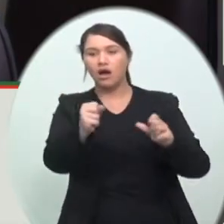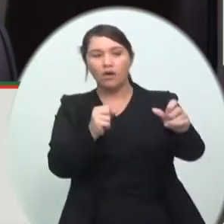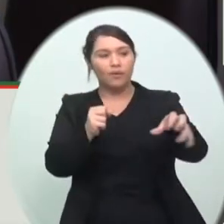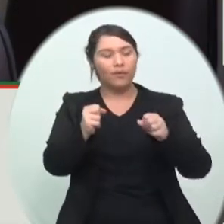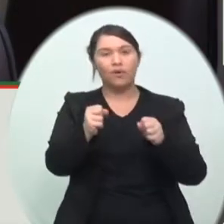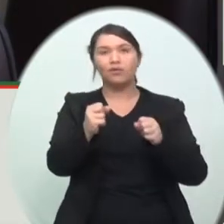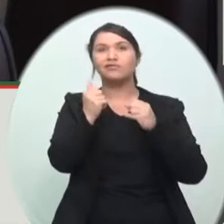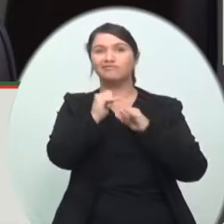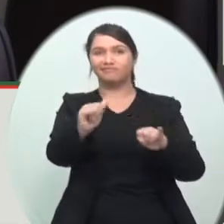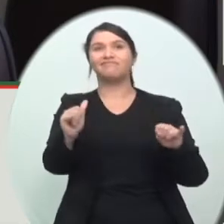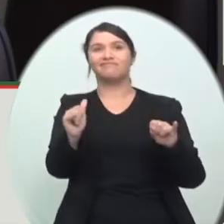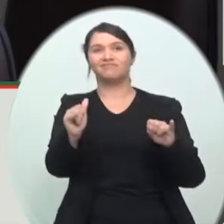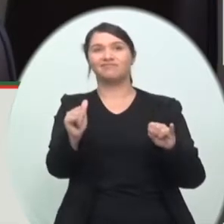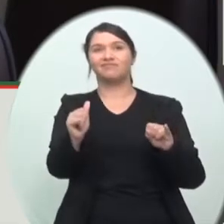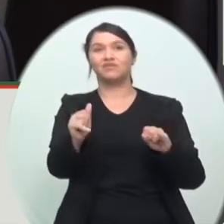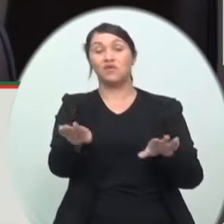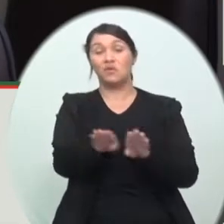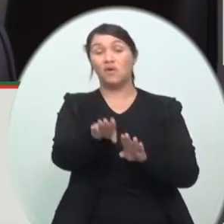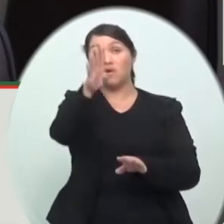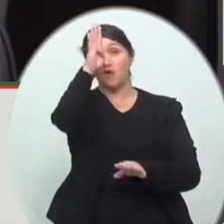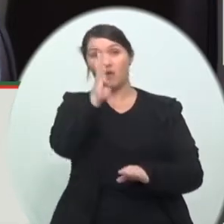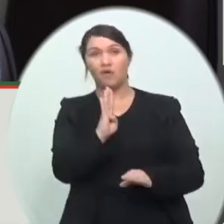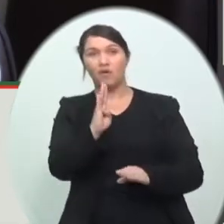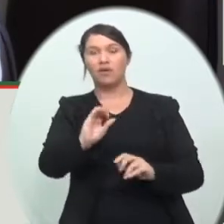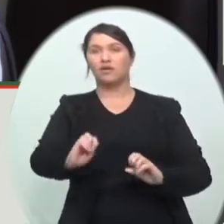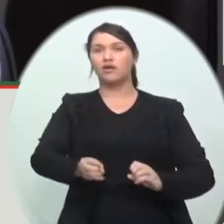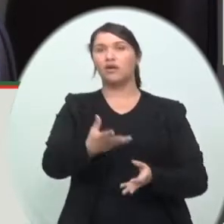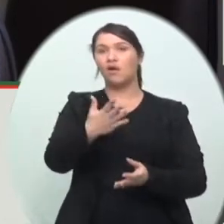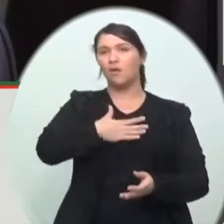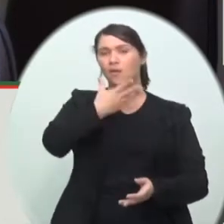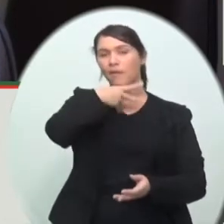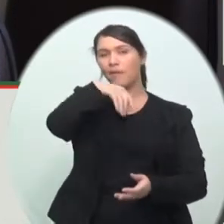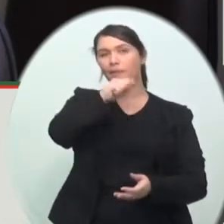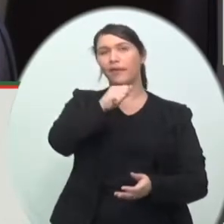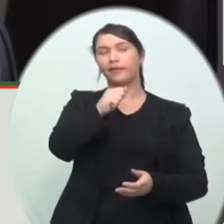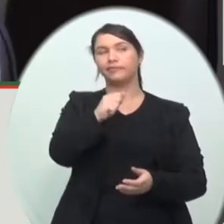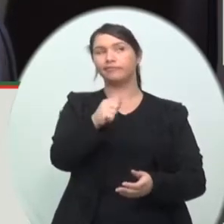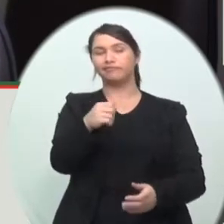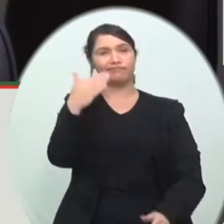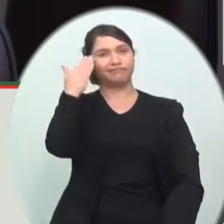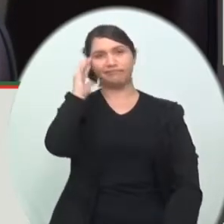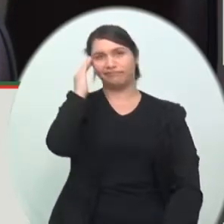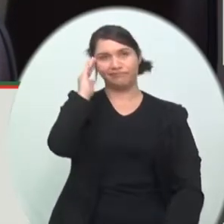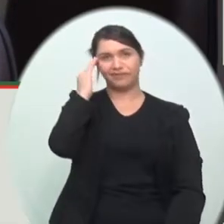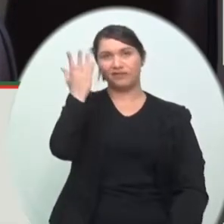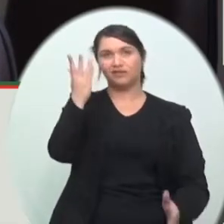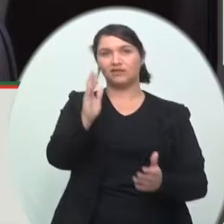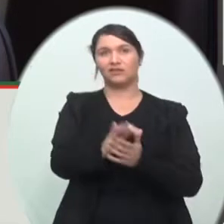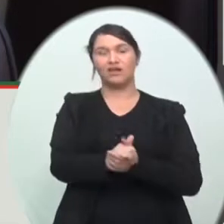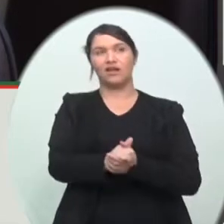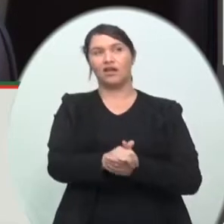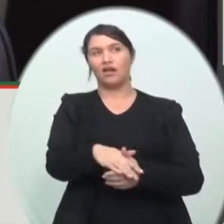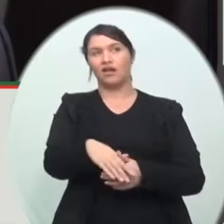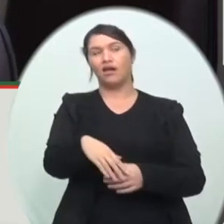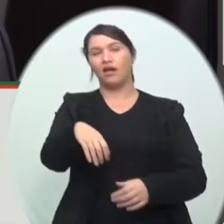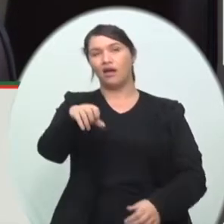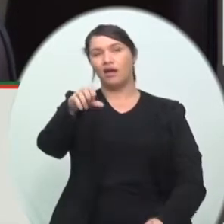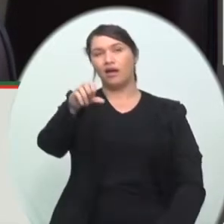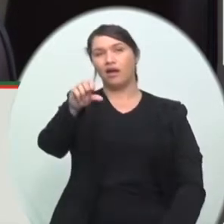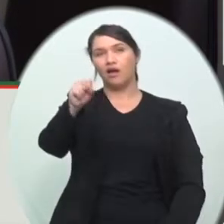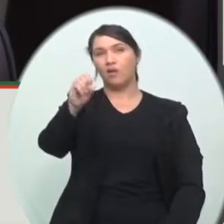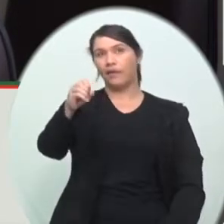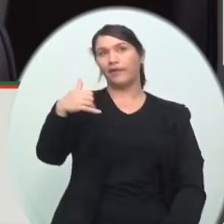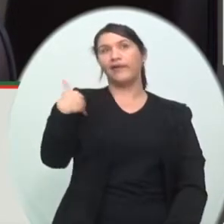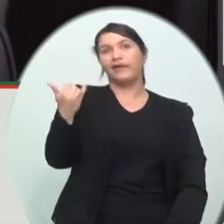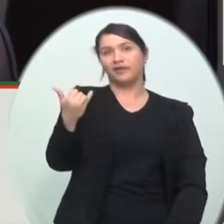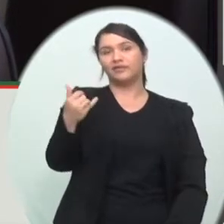gratuito. Meu pai é que não entende isso. Como é que a empresa maior do mundo... meu pai tem mais de 80 anos. A maior empresa do mundo